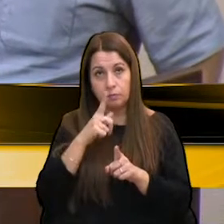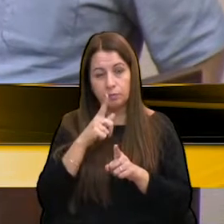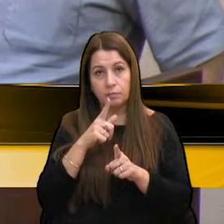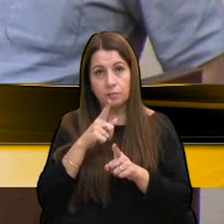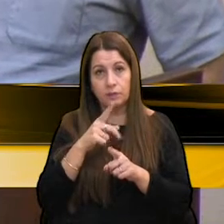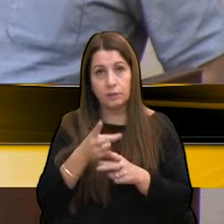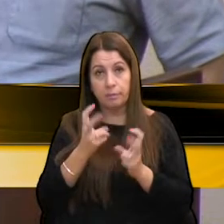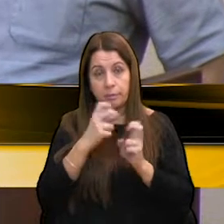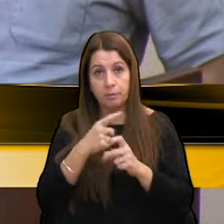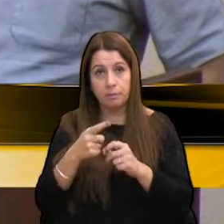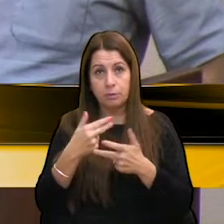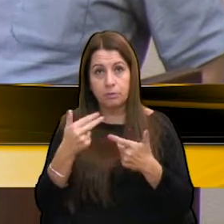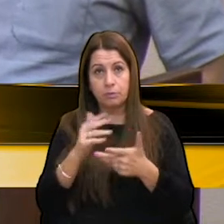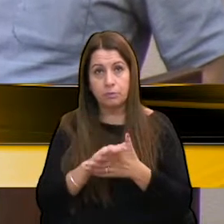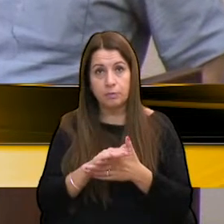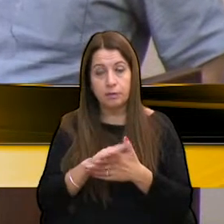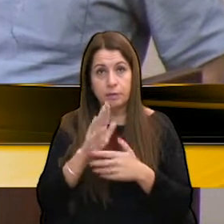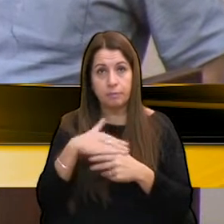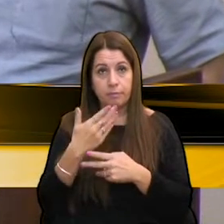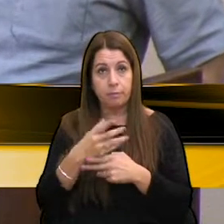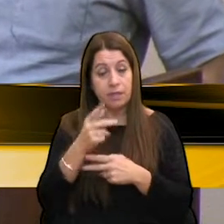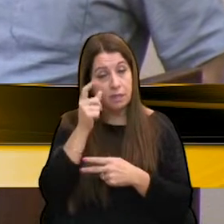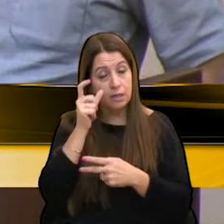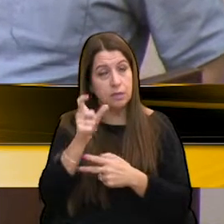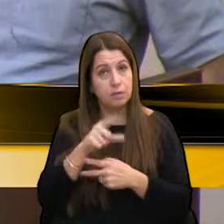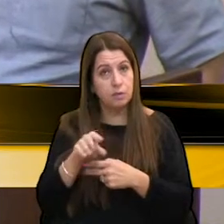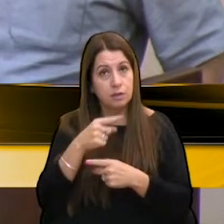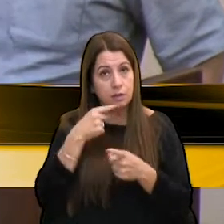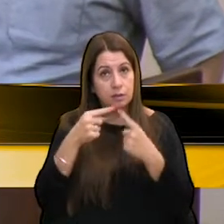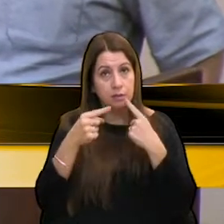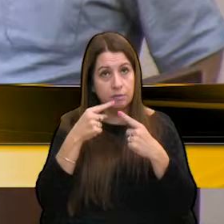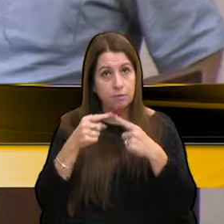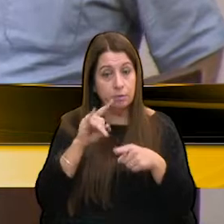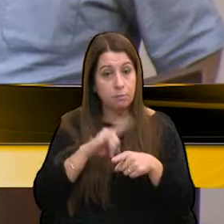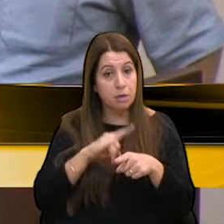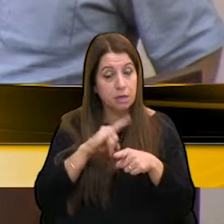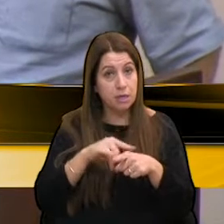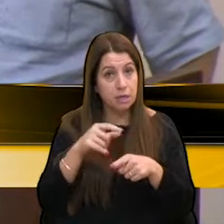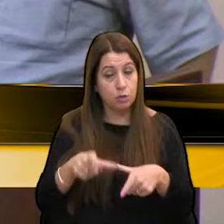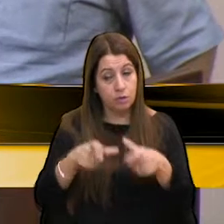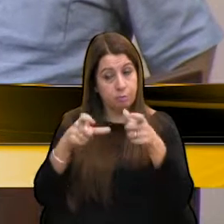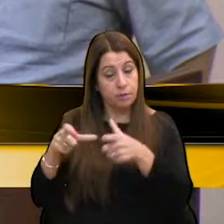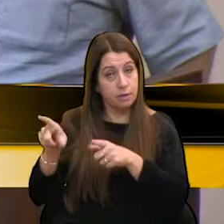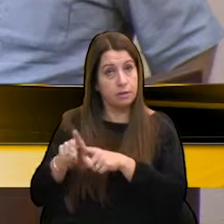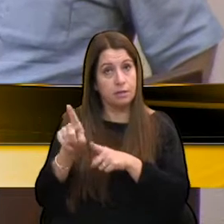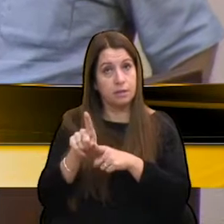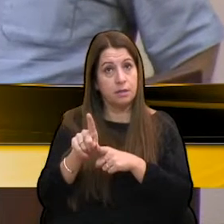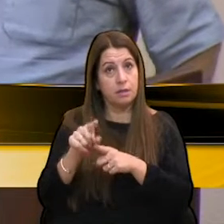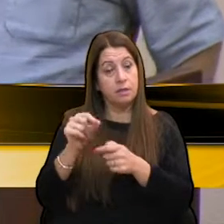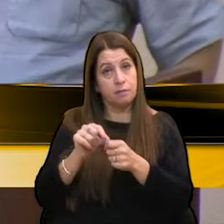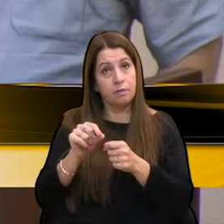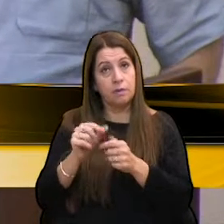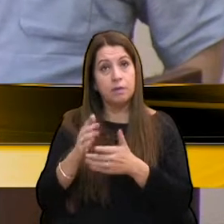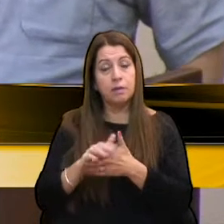consegui perceber algumas coisas, mas o que mais me chamou a atenção, a reclamação, é a questão dos banheiros químicos, já que foi